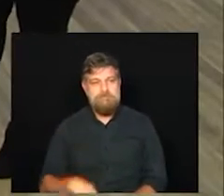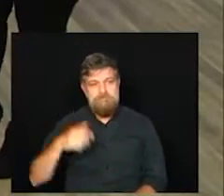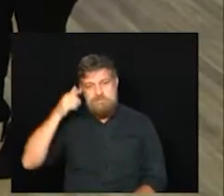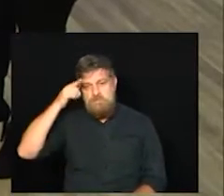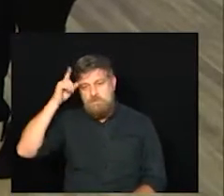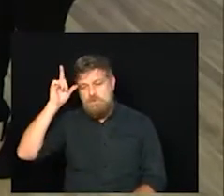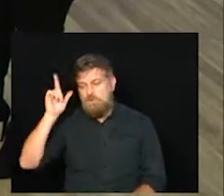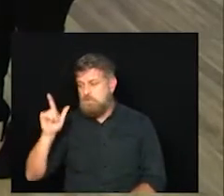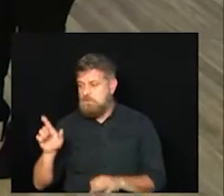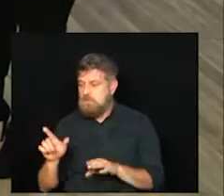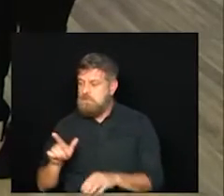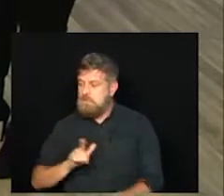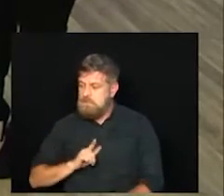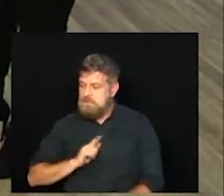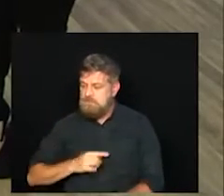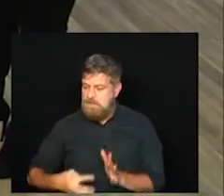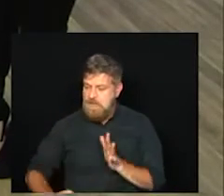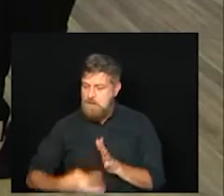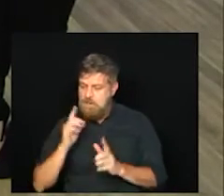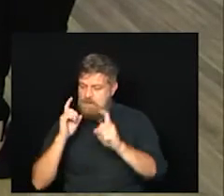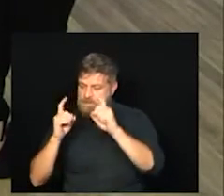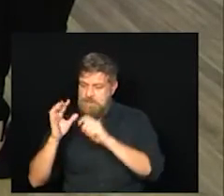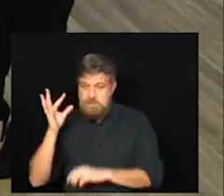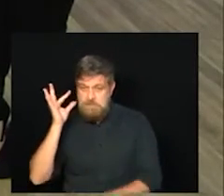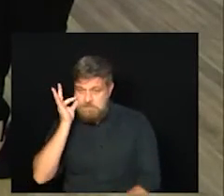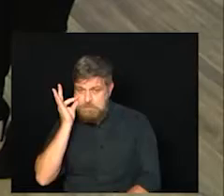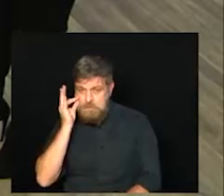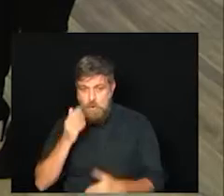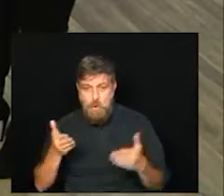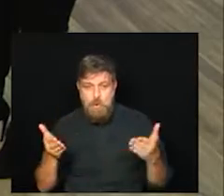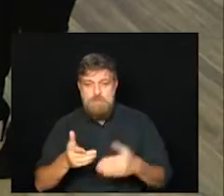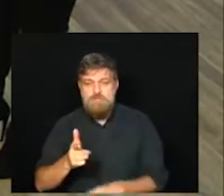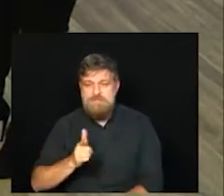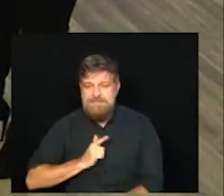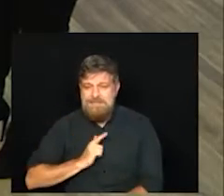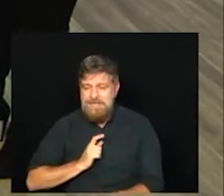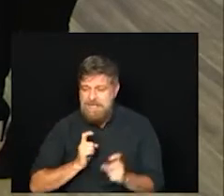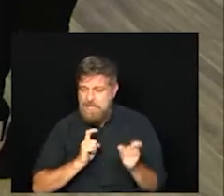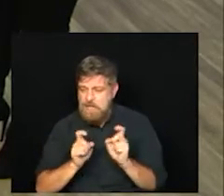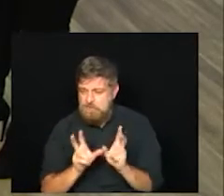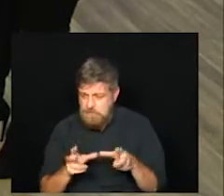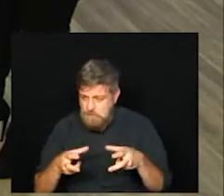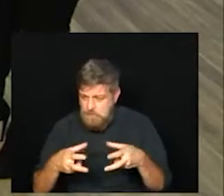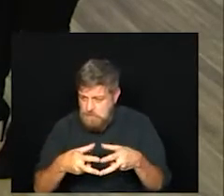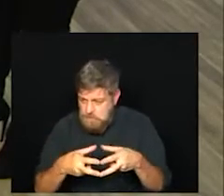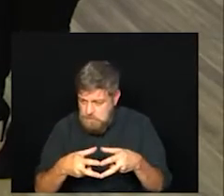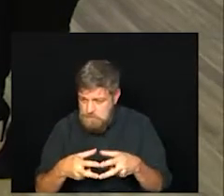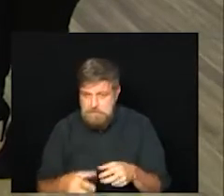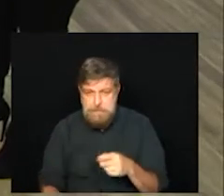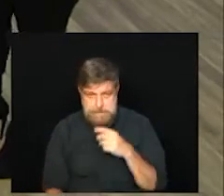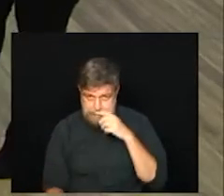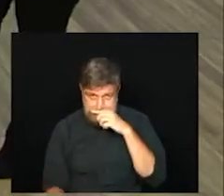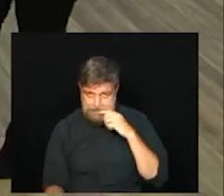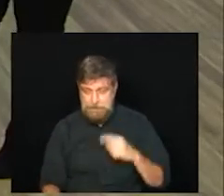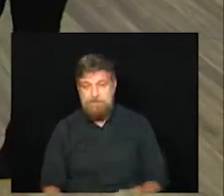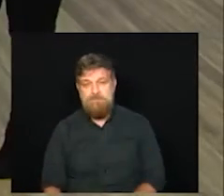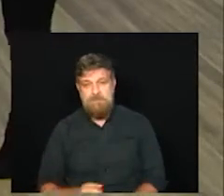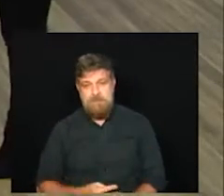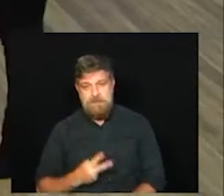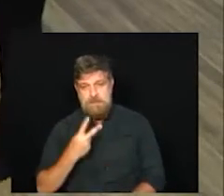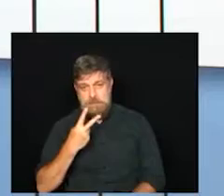Ontem teve a 4ª reunião ordinária, hoje tem reunião de comissão e daqui a pouco. Isso, logo mais